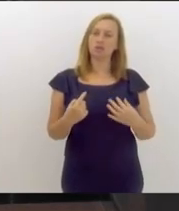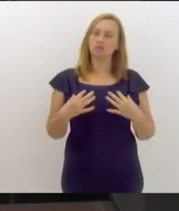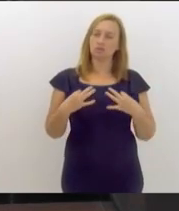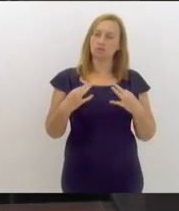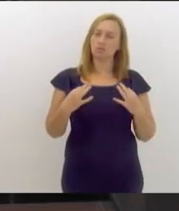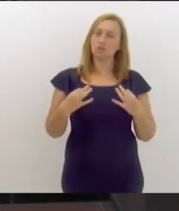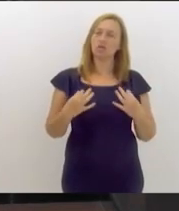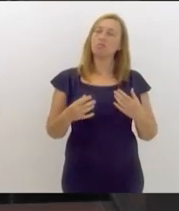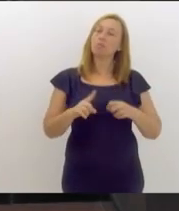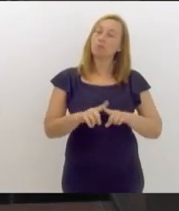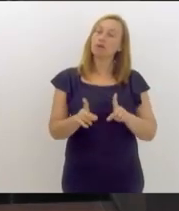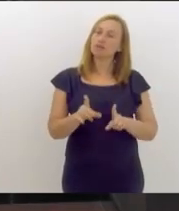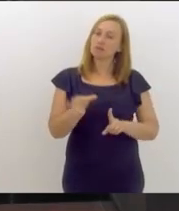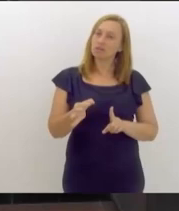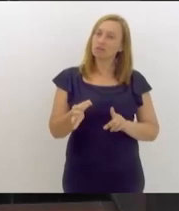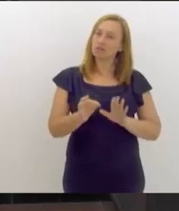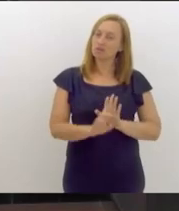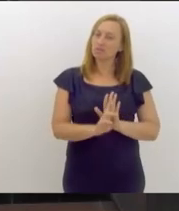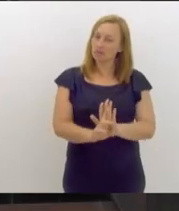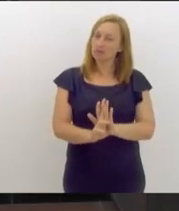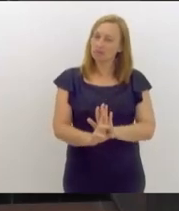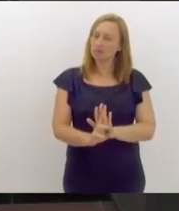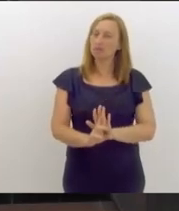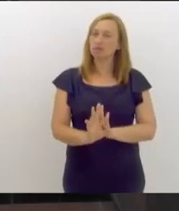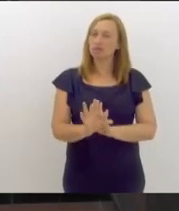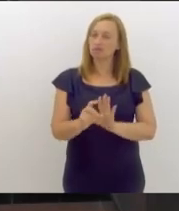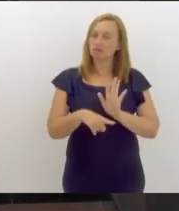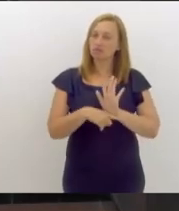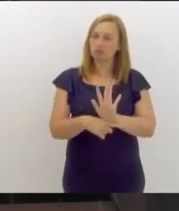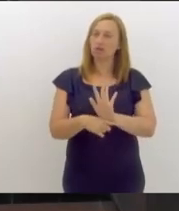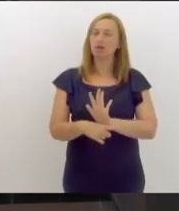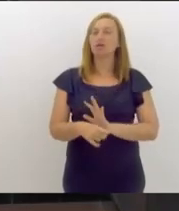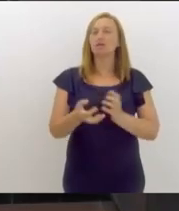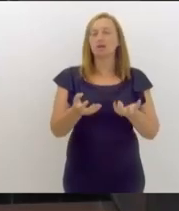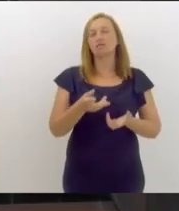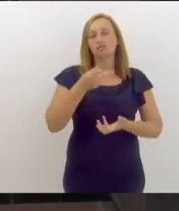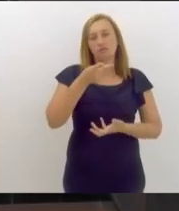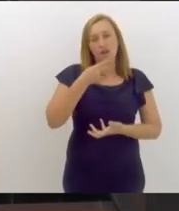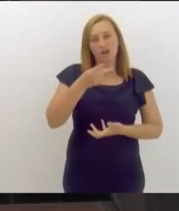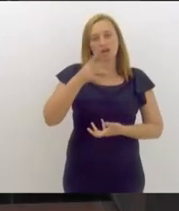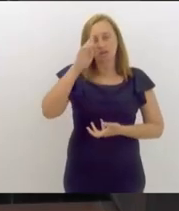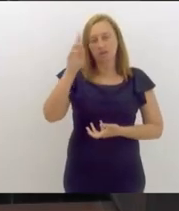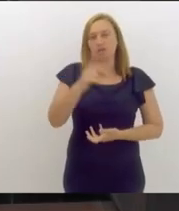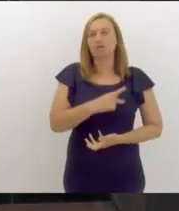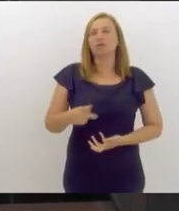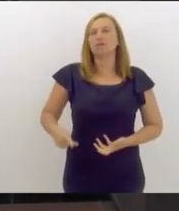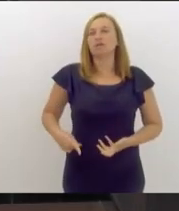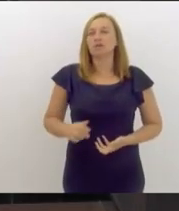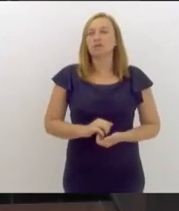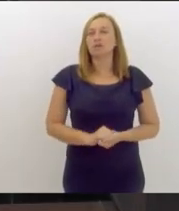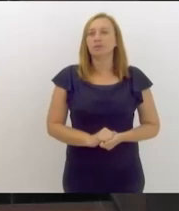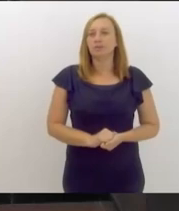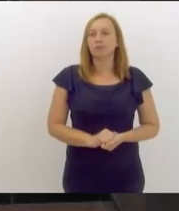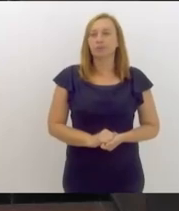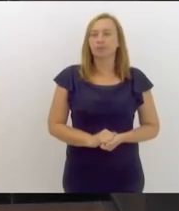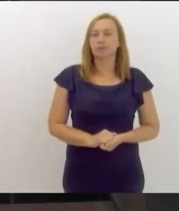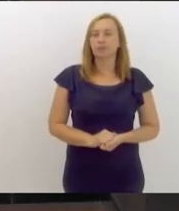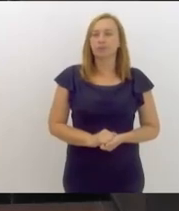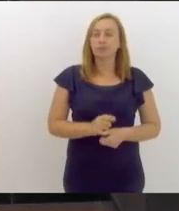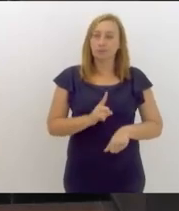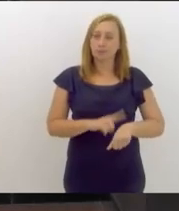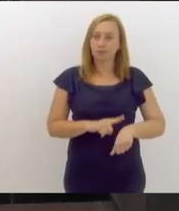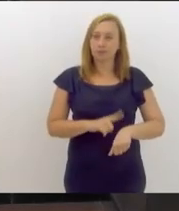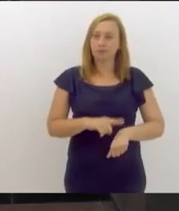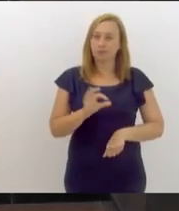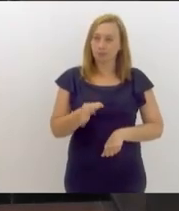representante a altura mas eu quero ressaltar a senhora presidente que no determinado momento